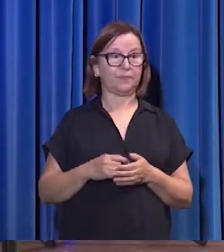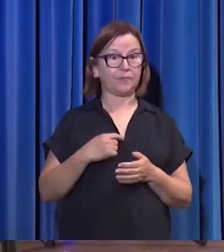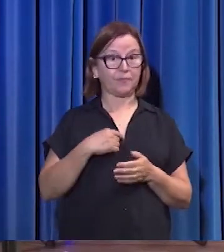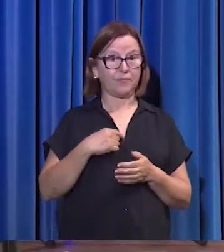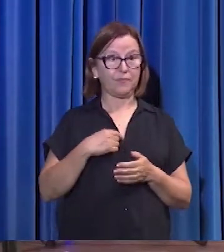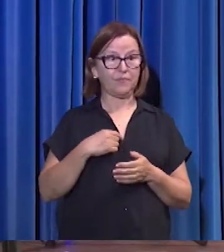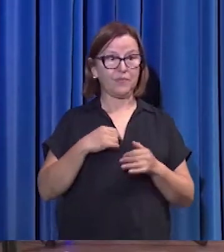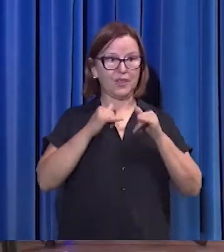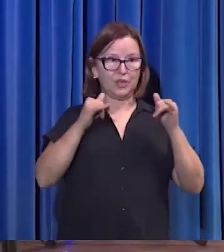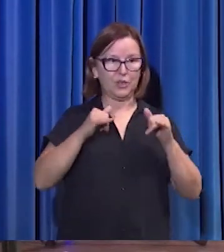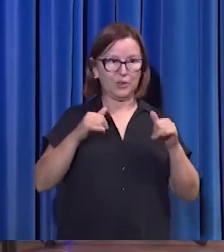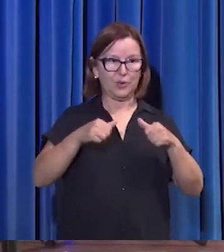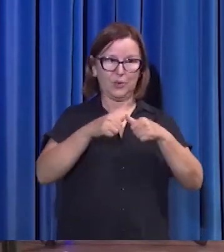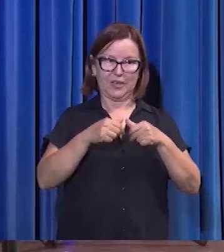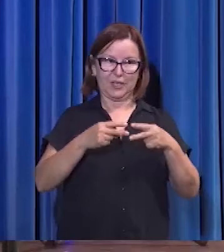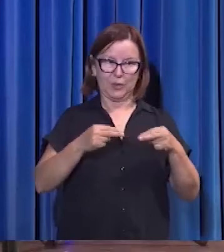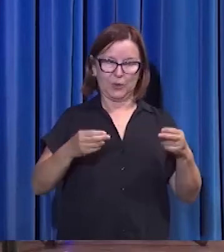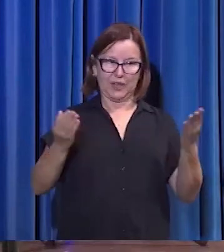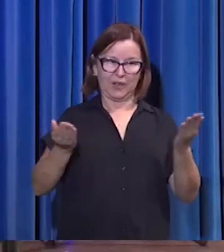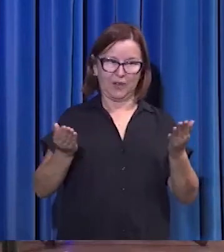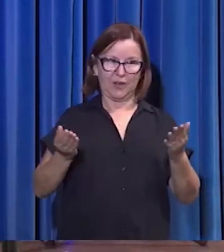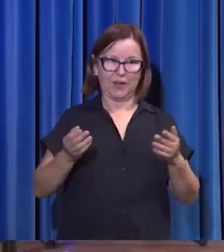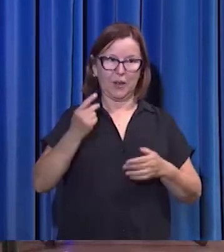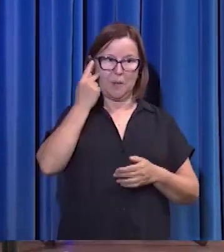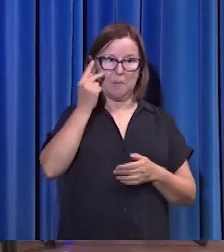para que quando acontecer,